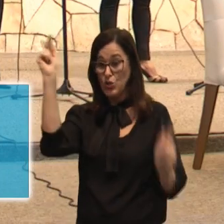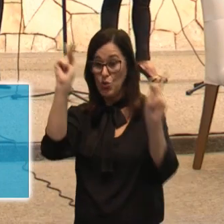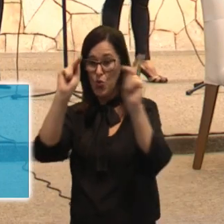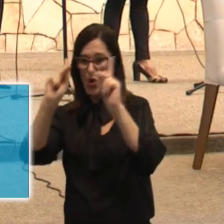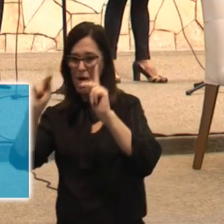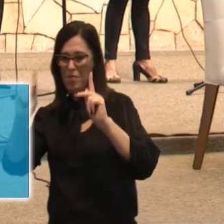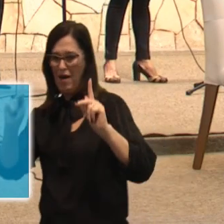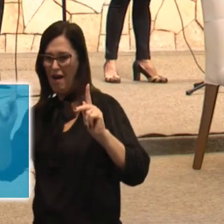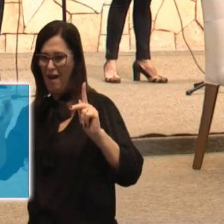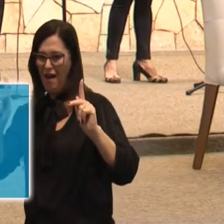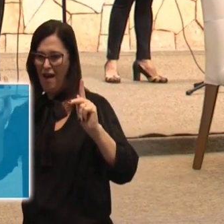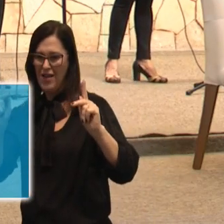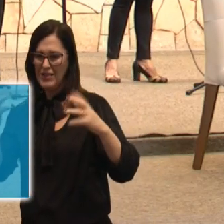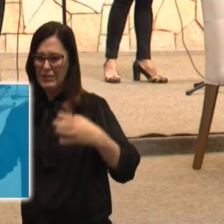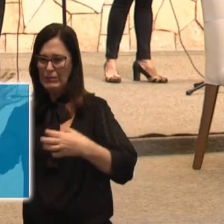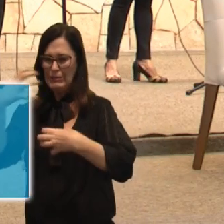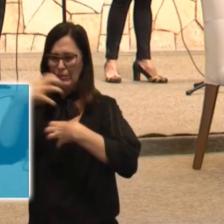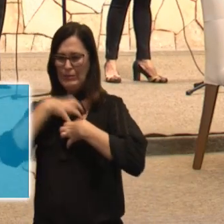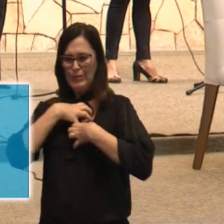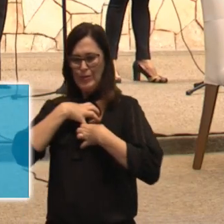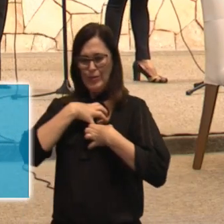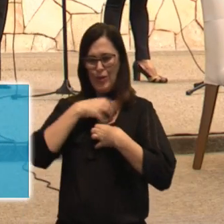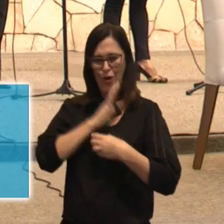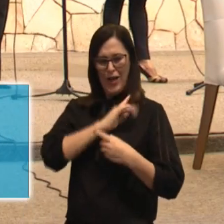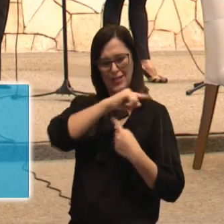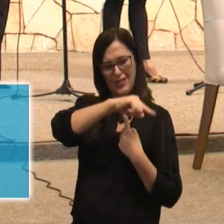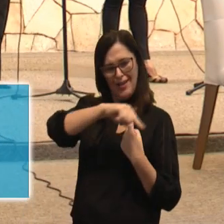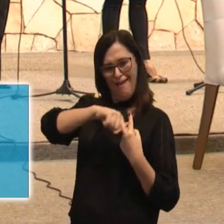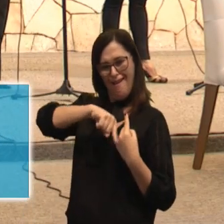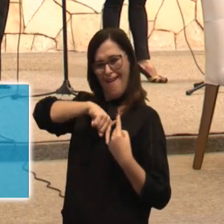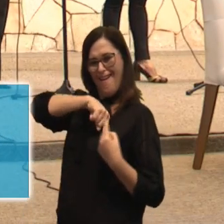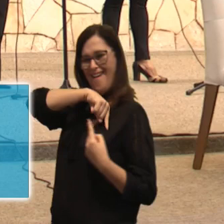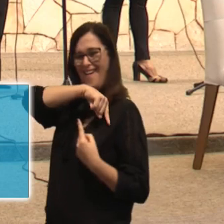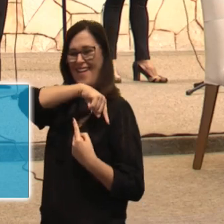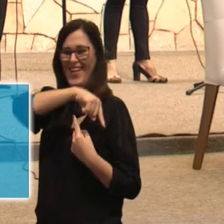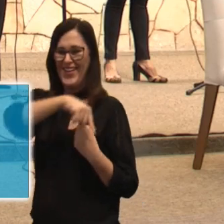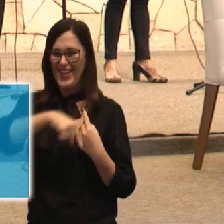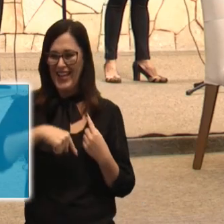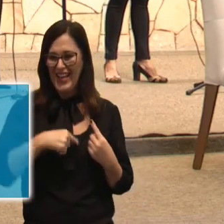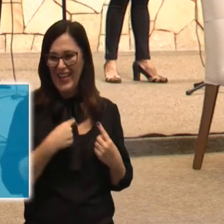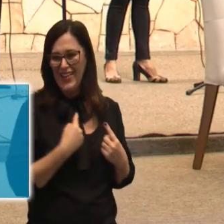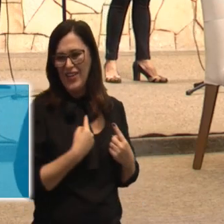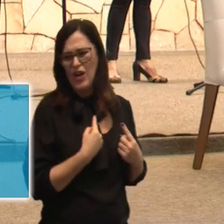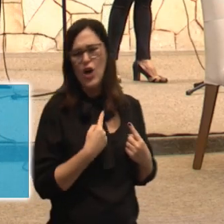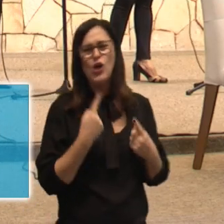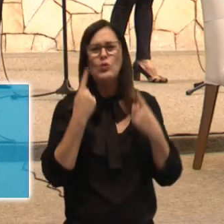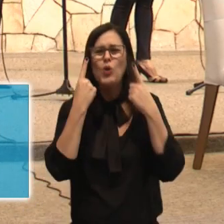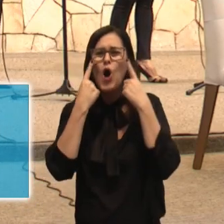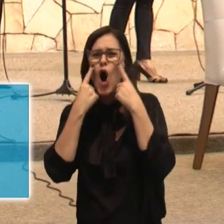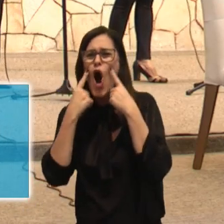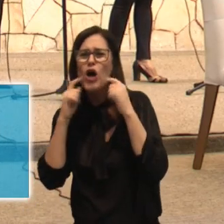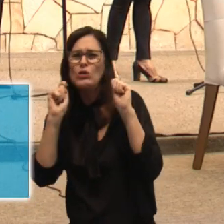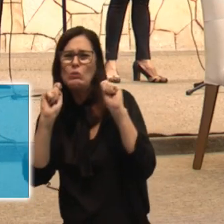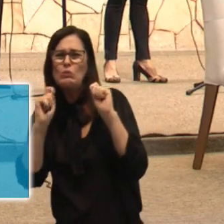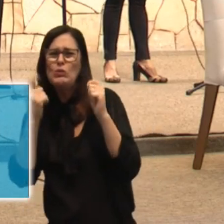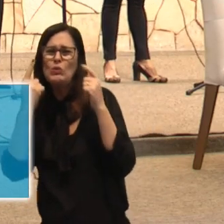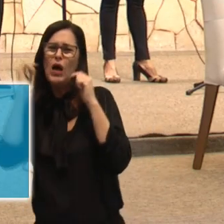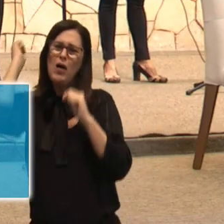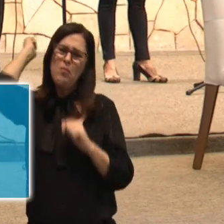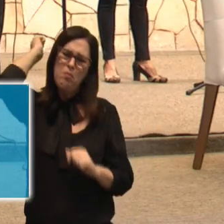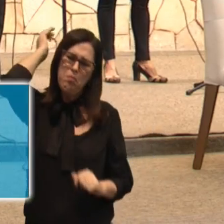a sua paz me envolve o coração. O choro